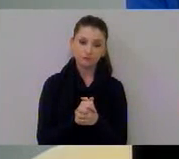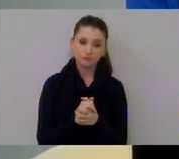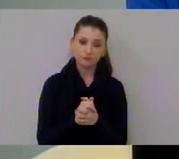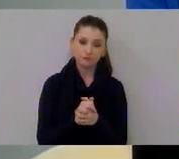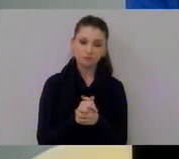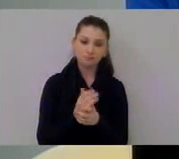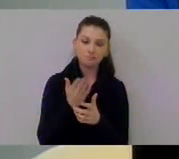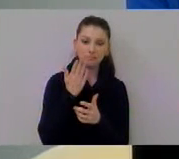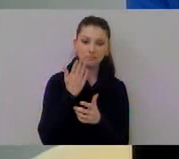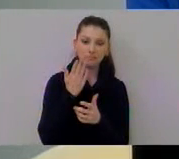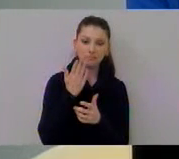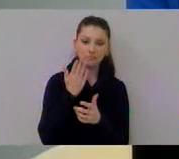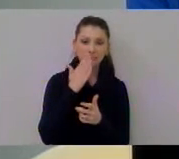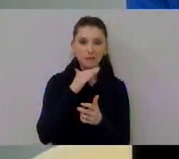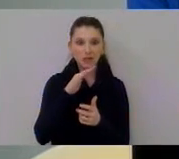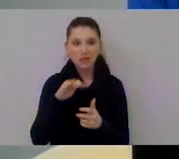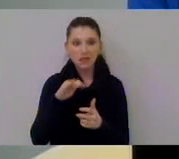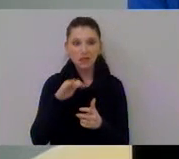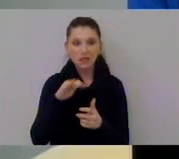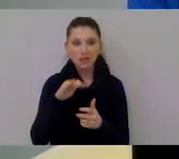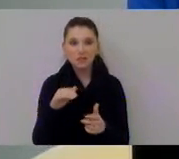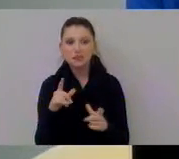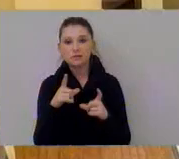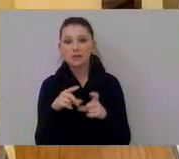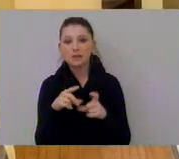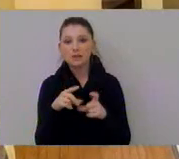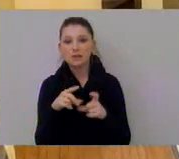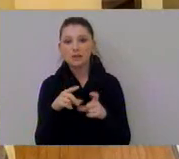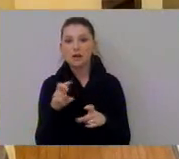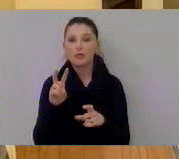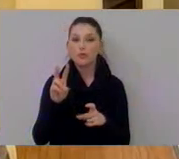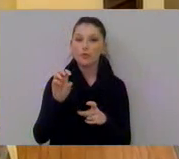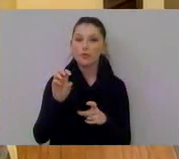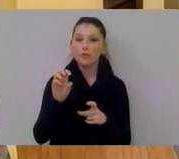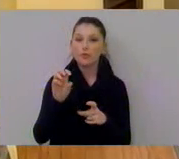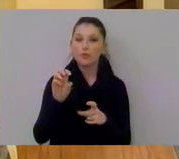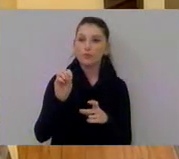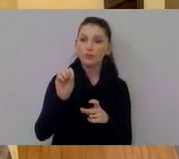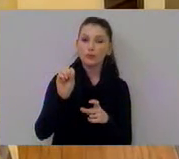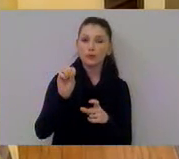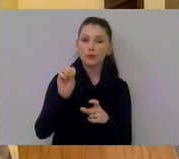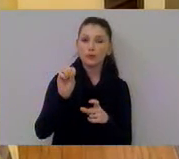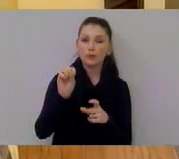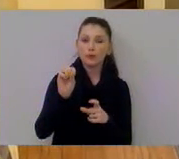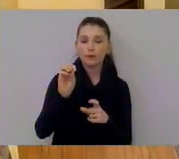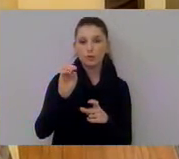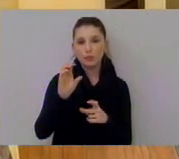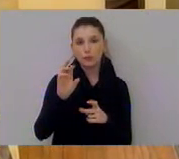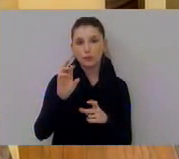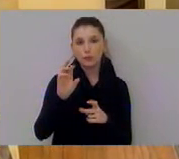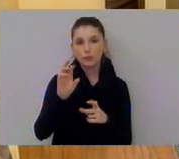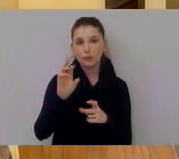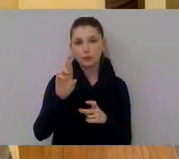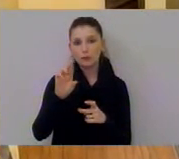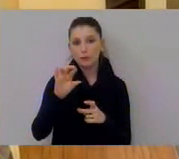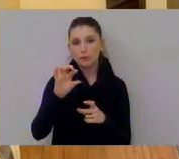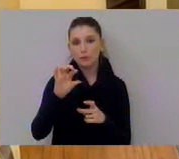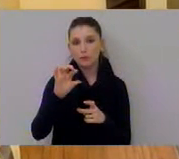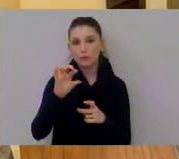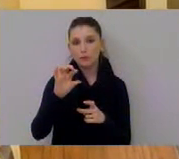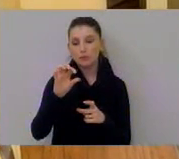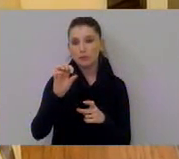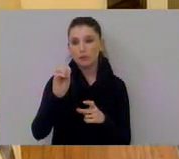esta unidade escolar, é improvável utilização nem nos